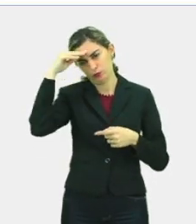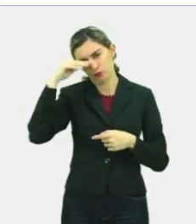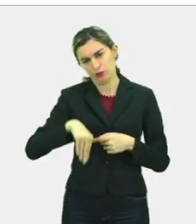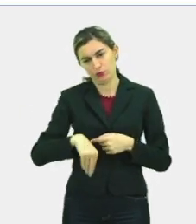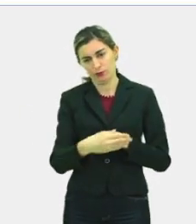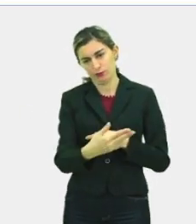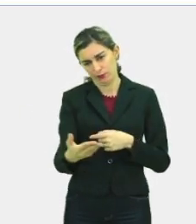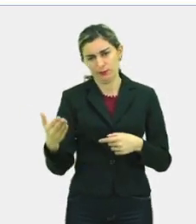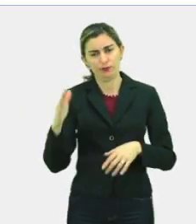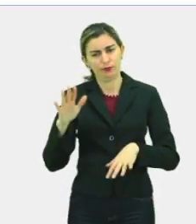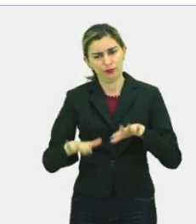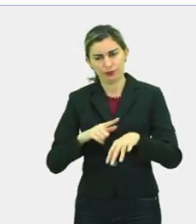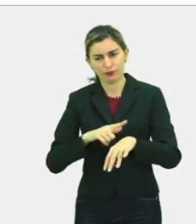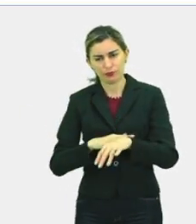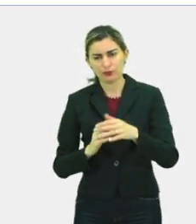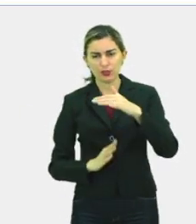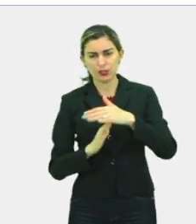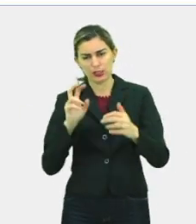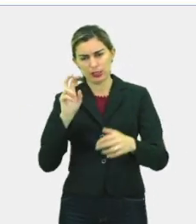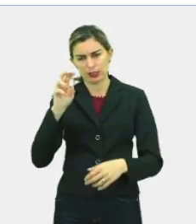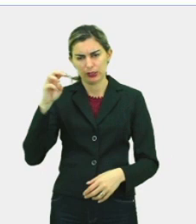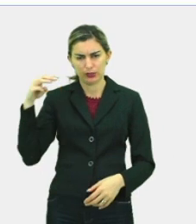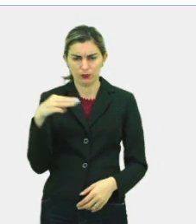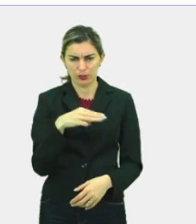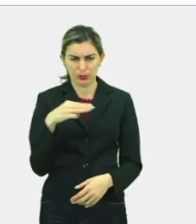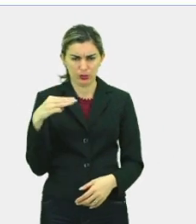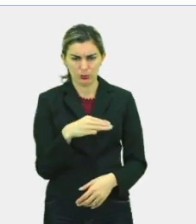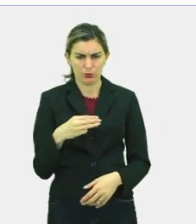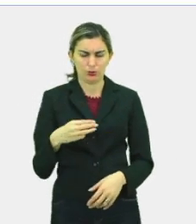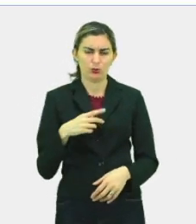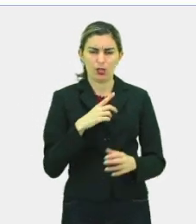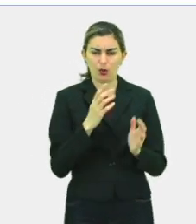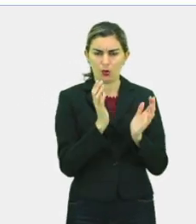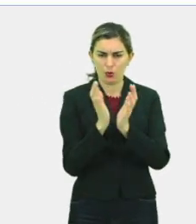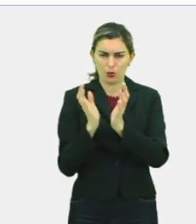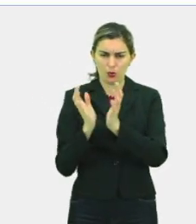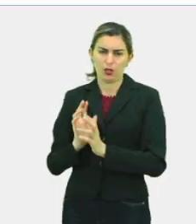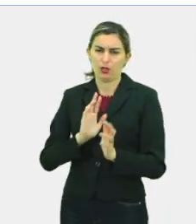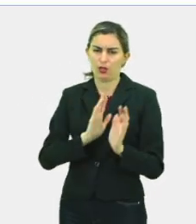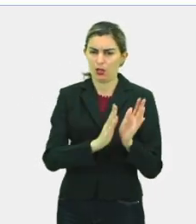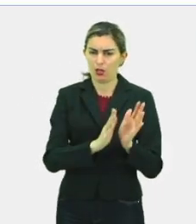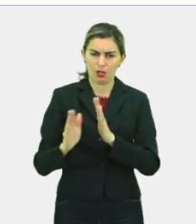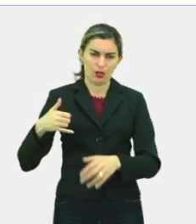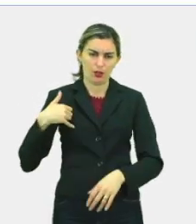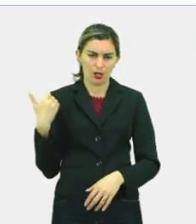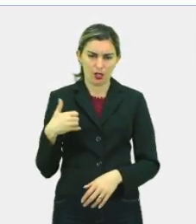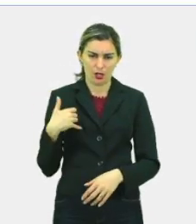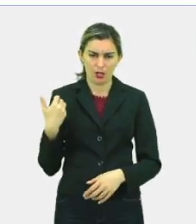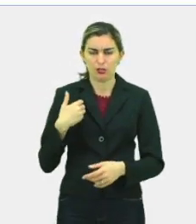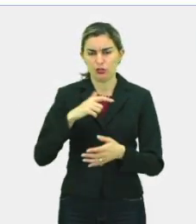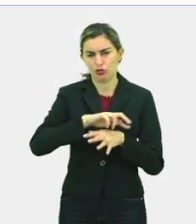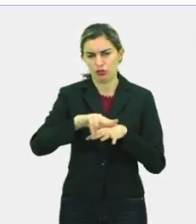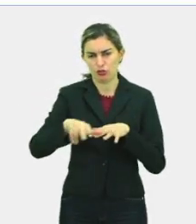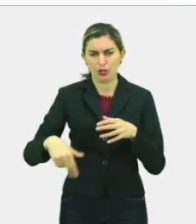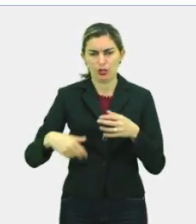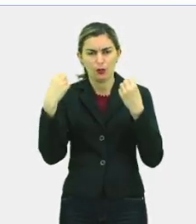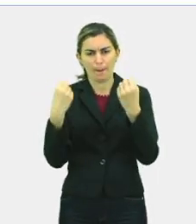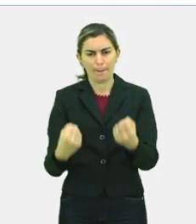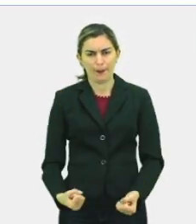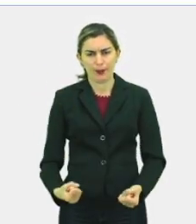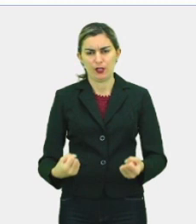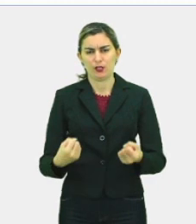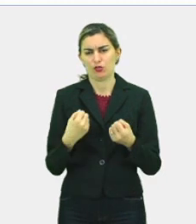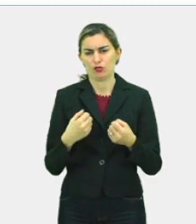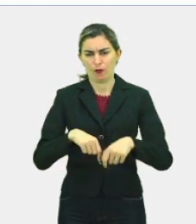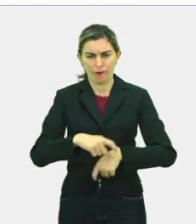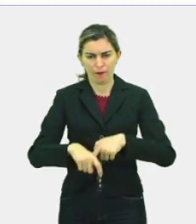oponente, né? As lutas têm duração máxima de 5 minutos e as categorias são divididas por idade, gênero, peso